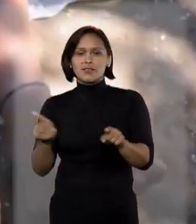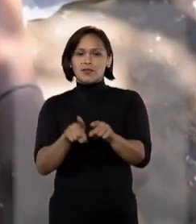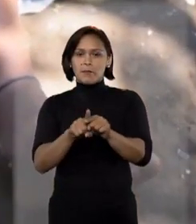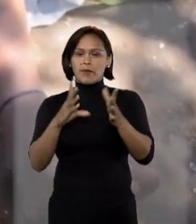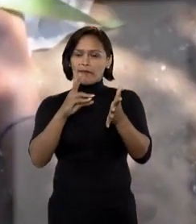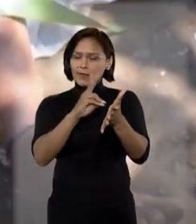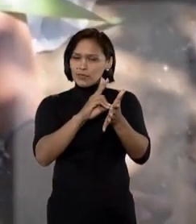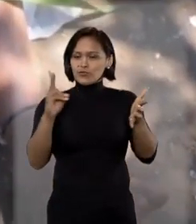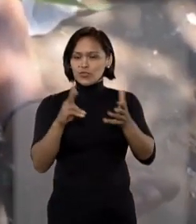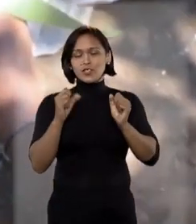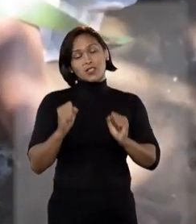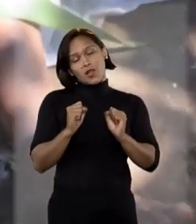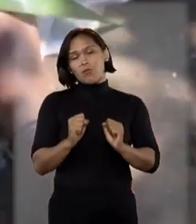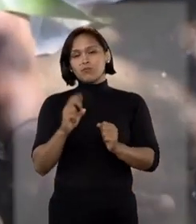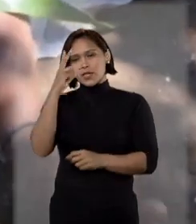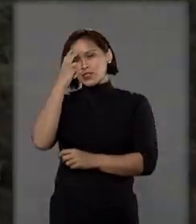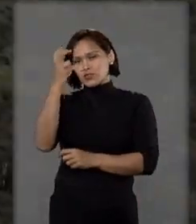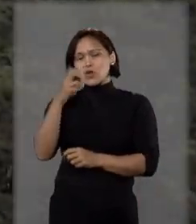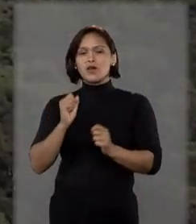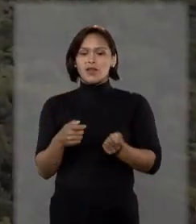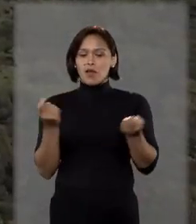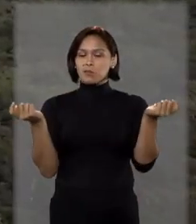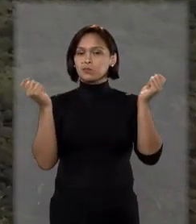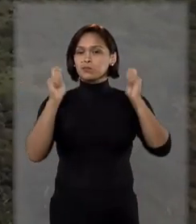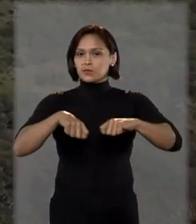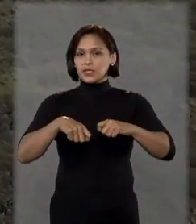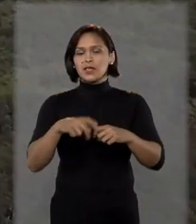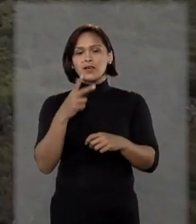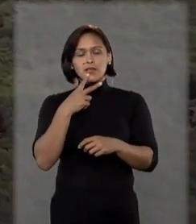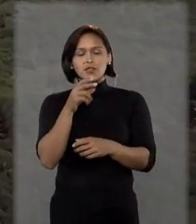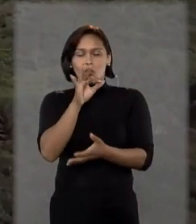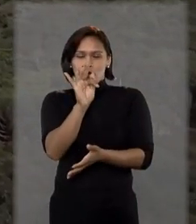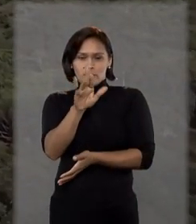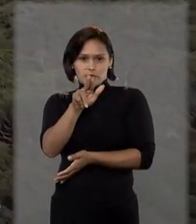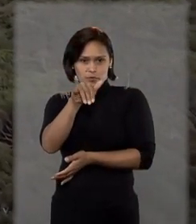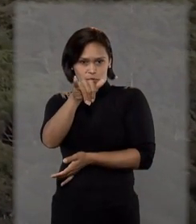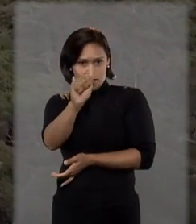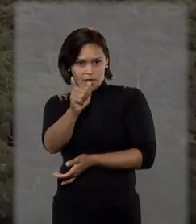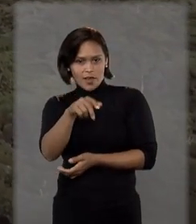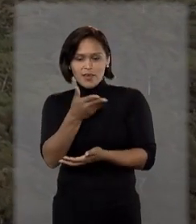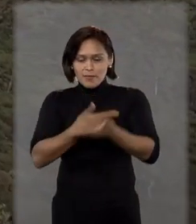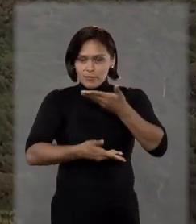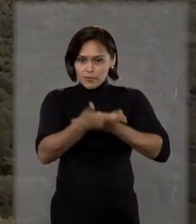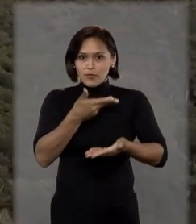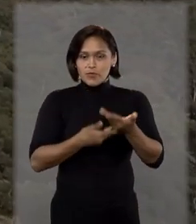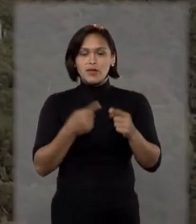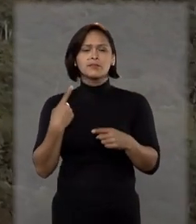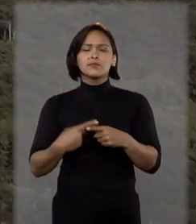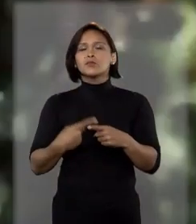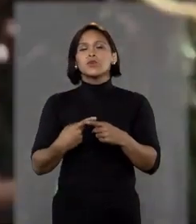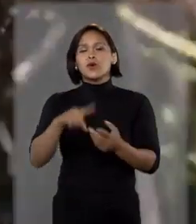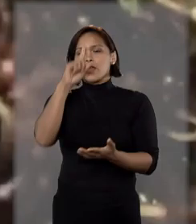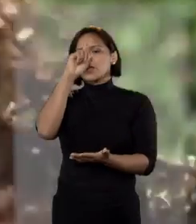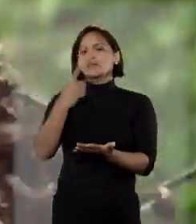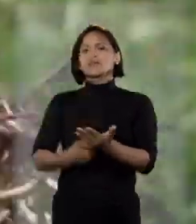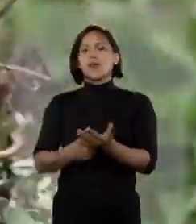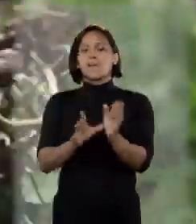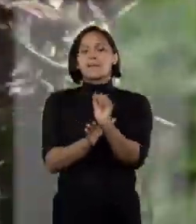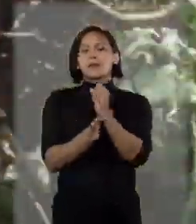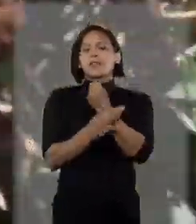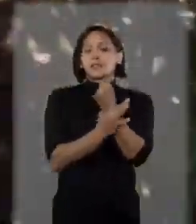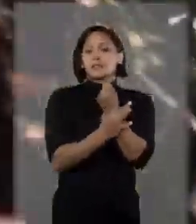ou quando os pais são de origem indígena, é obrigatória a intervenção da Função Nacional do Índio, a FUNAI. A